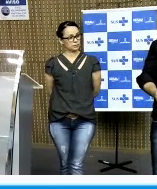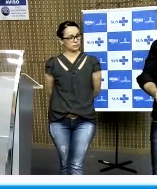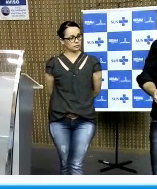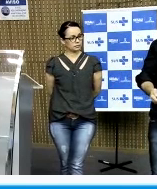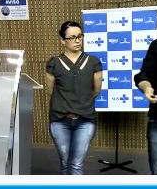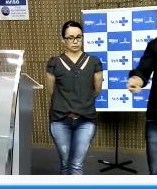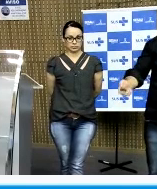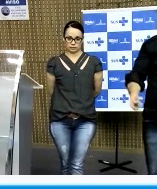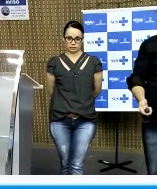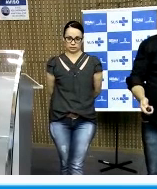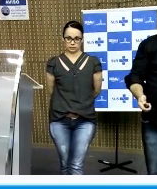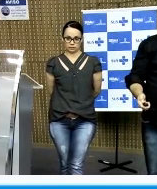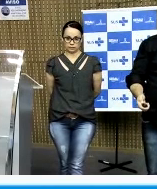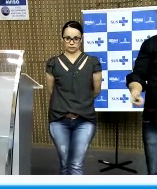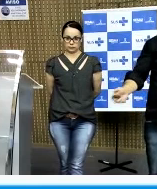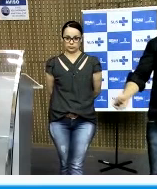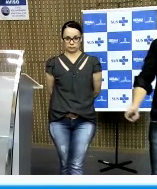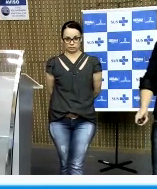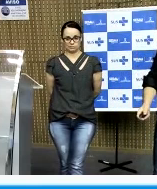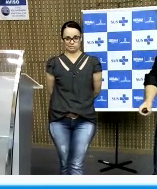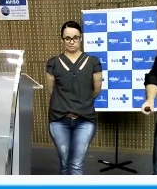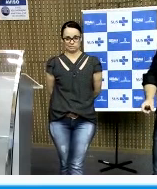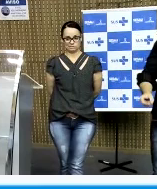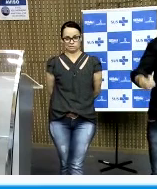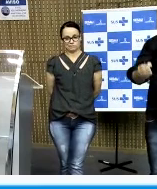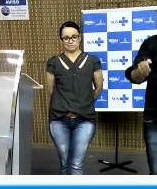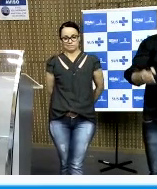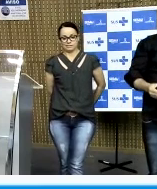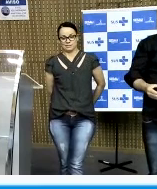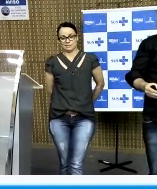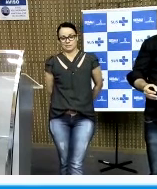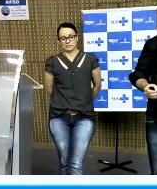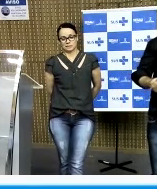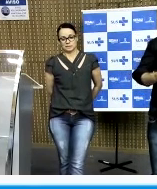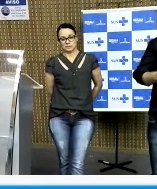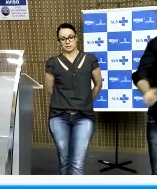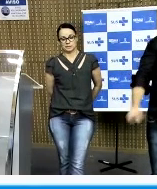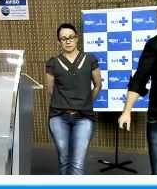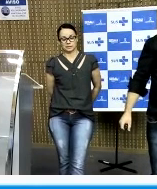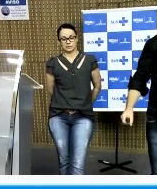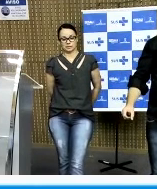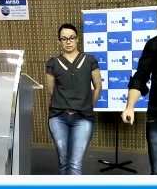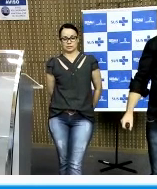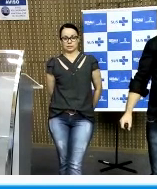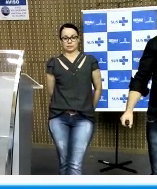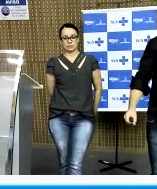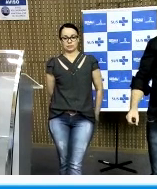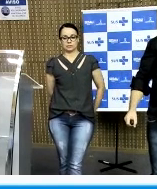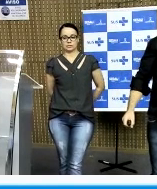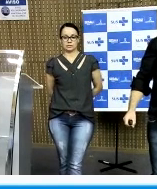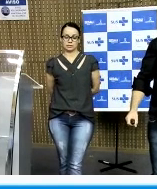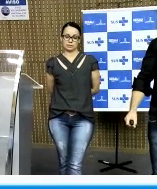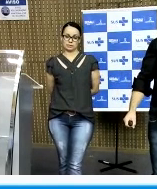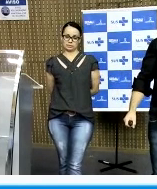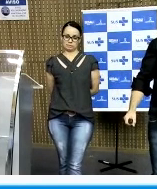aos cadastrados. Os nossos números de Previne Brasil, no primeiro quadrimestre de 2020, eles estão